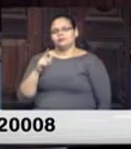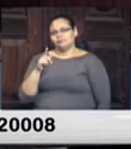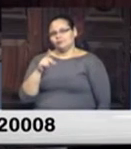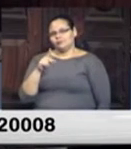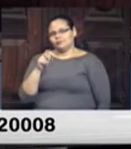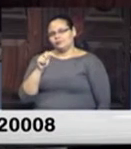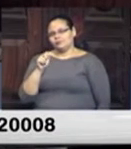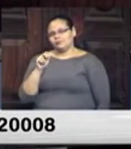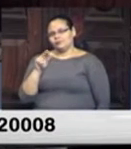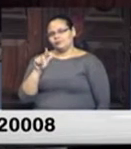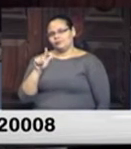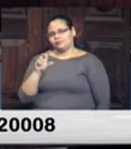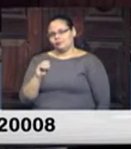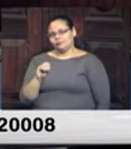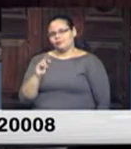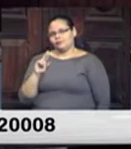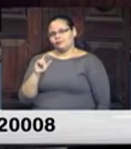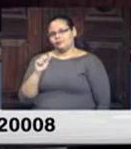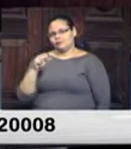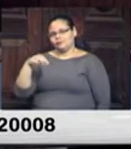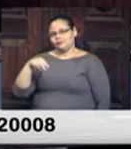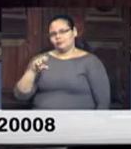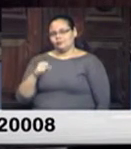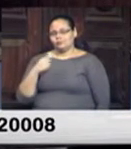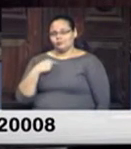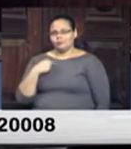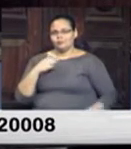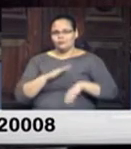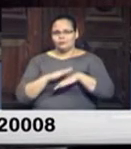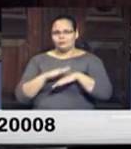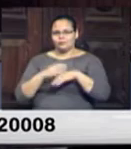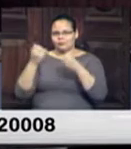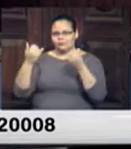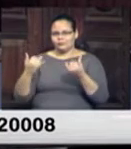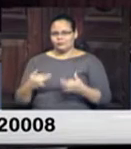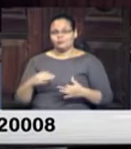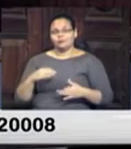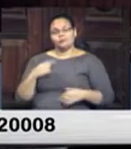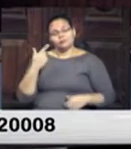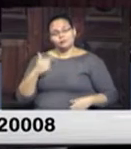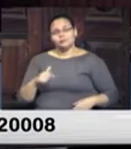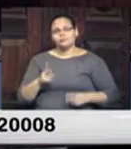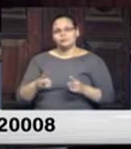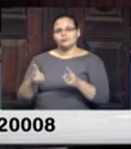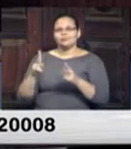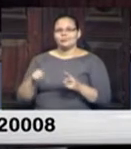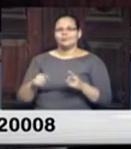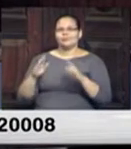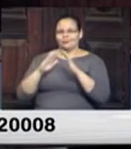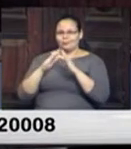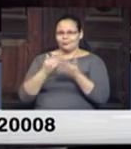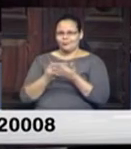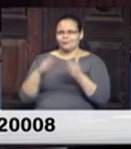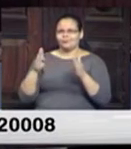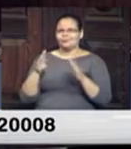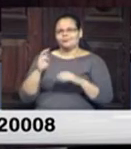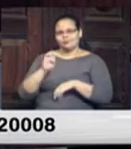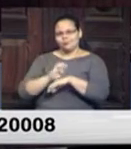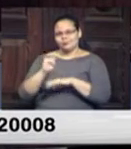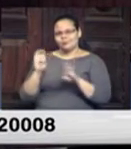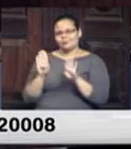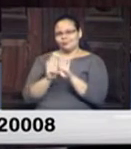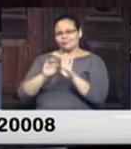dar continuidade a esse tema, sobre o fechamento de escolas na rede estadual do Rio de Janeiro.